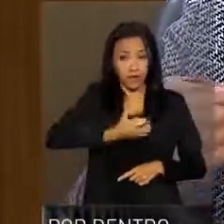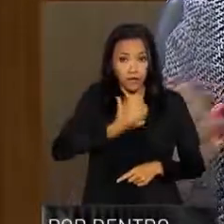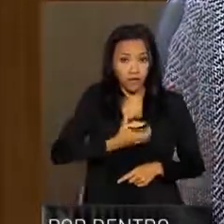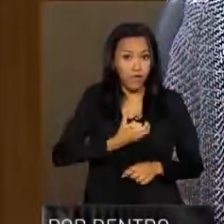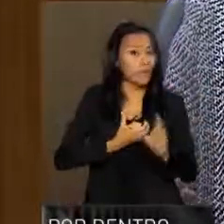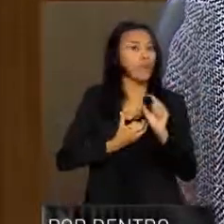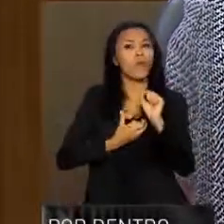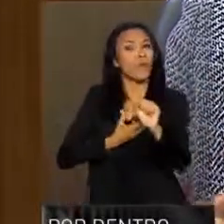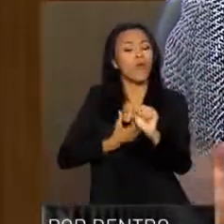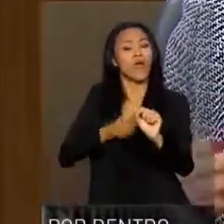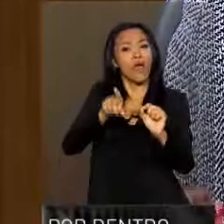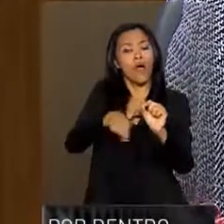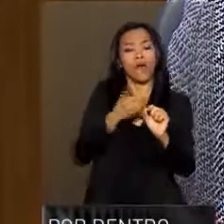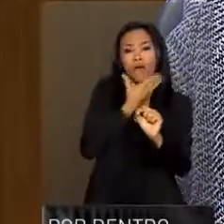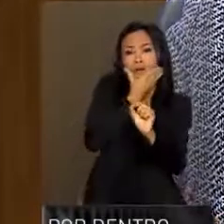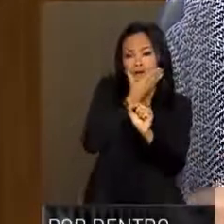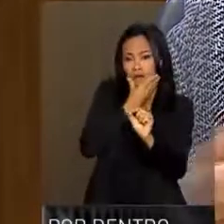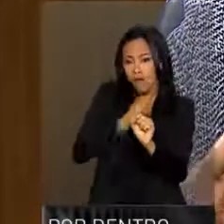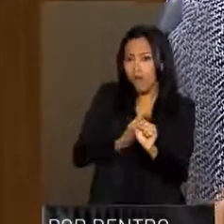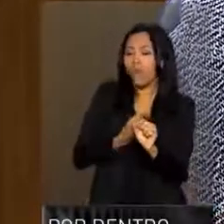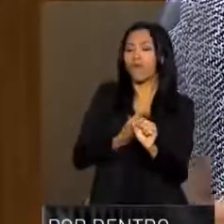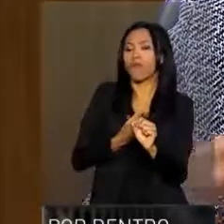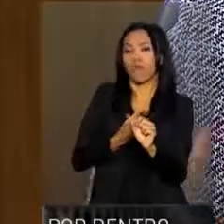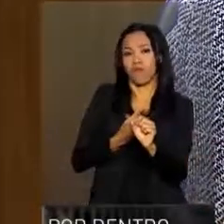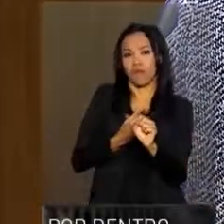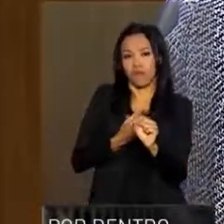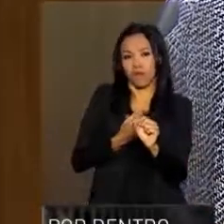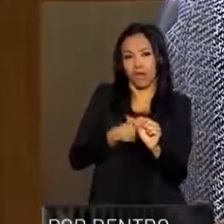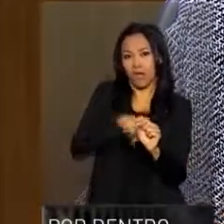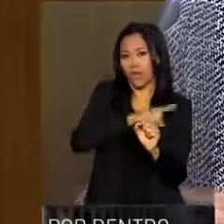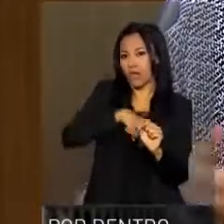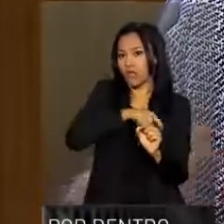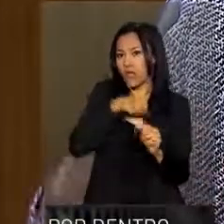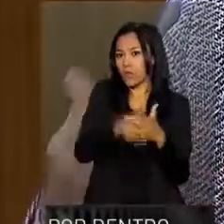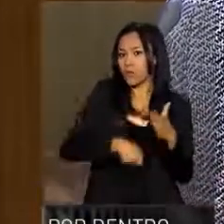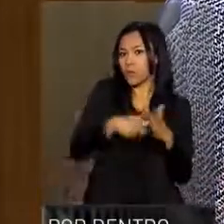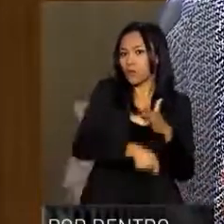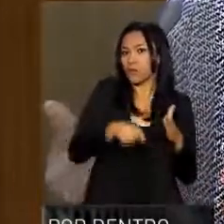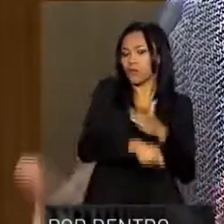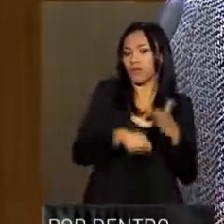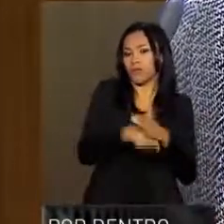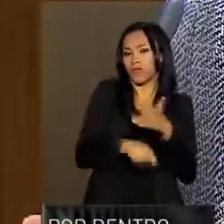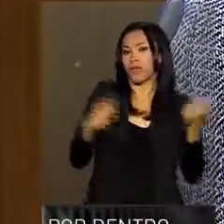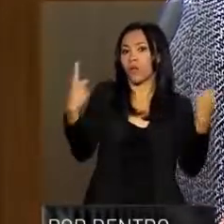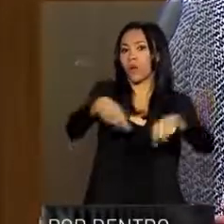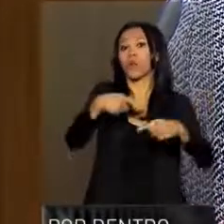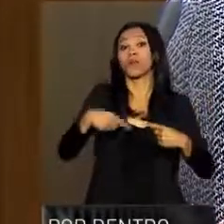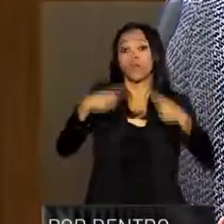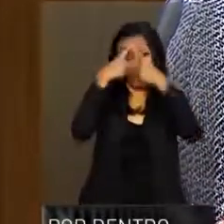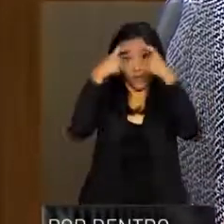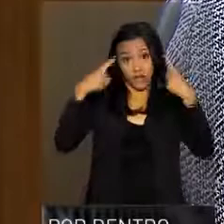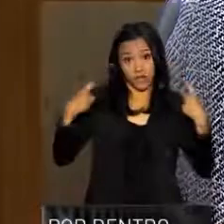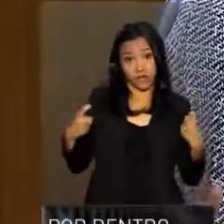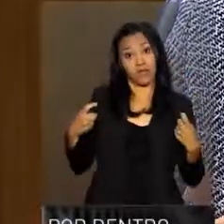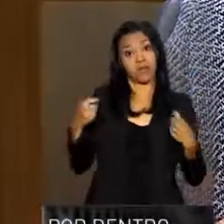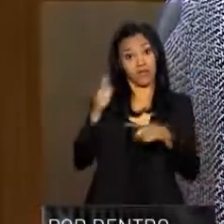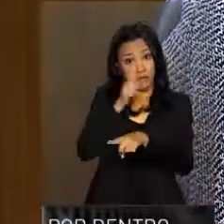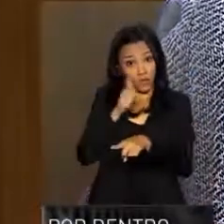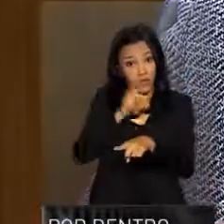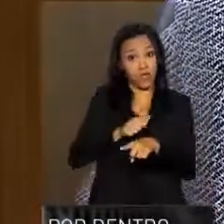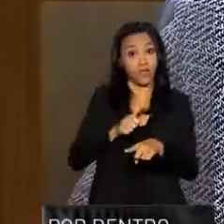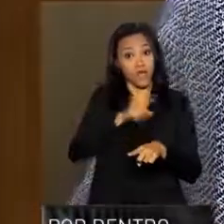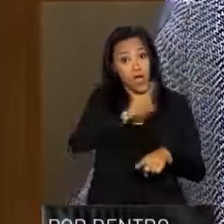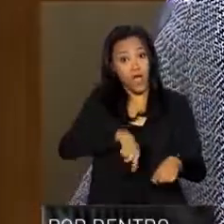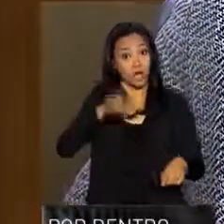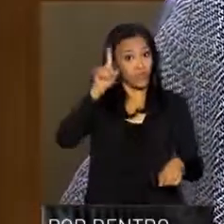o homem o homem está engajado na luta é contra a violência com as mulheres ou seja foi esse